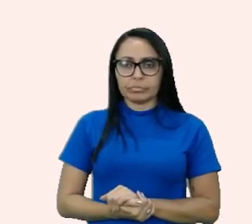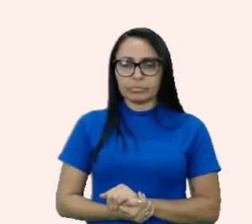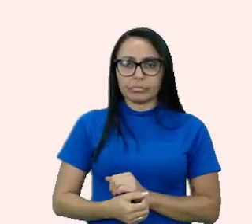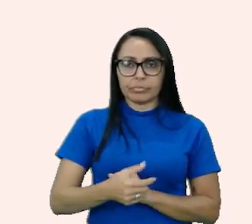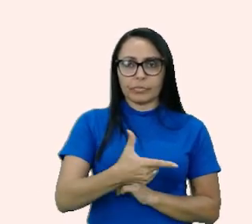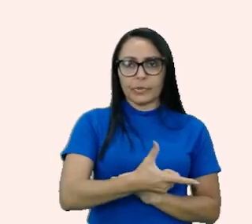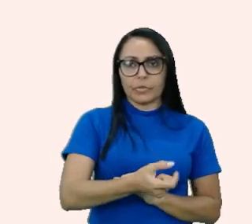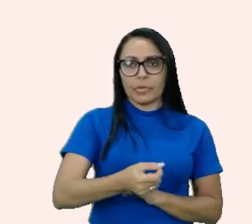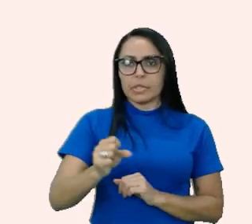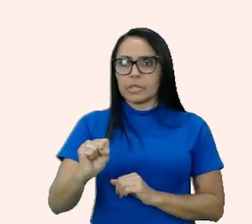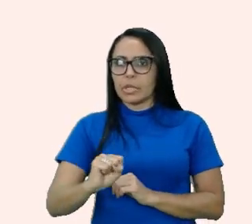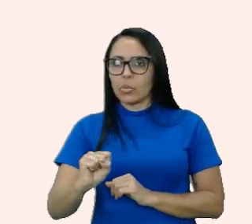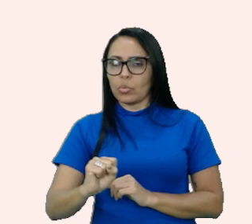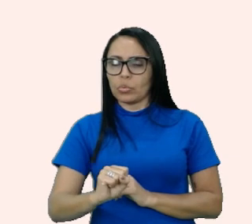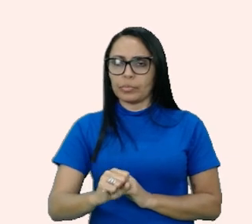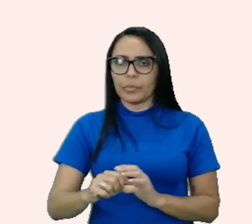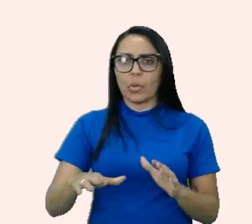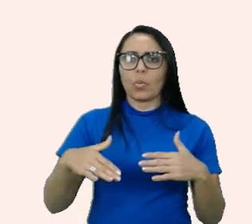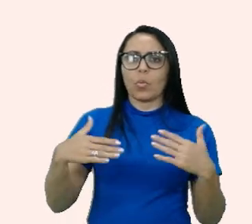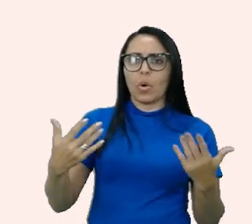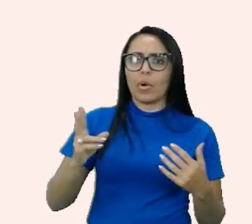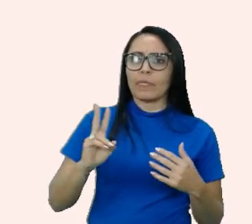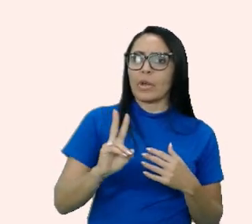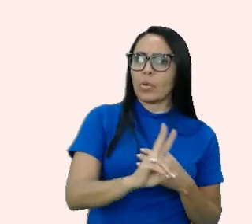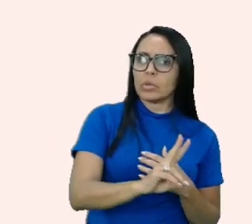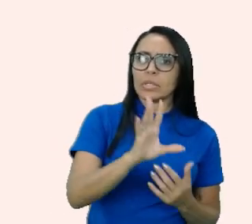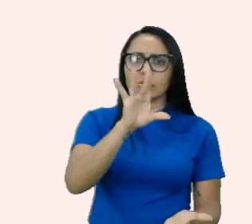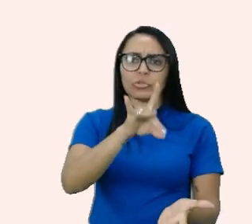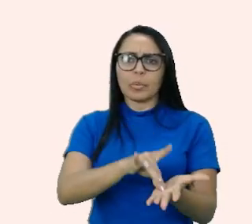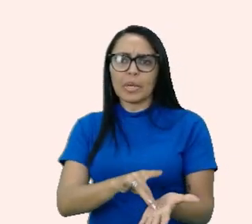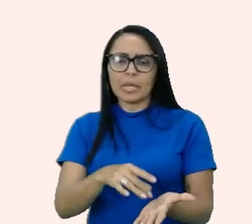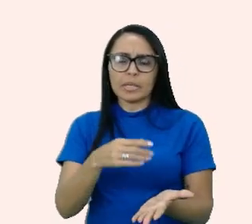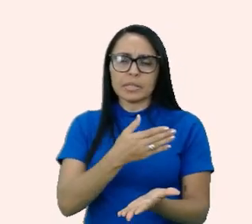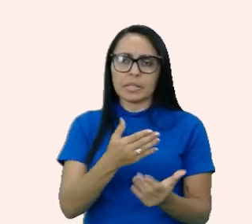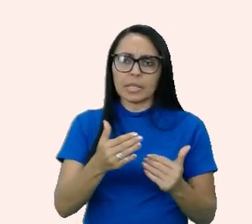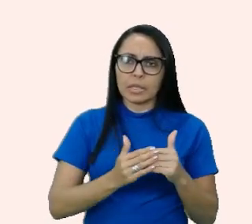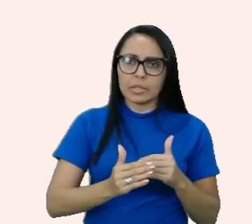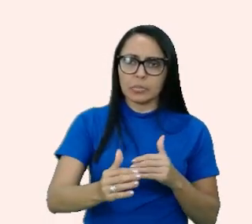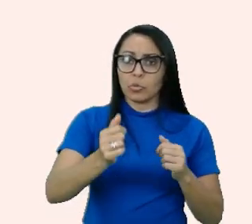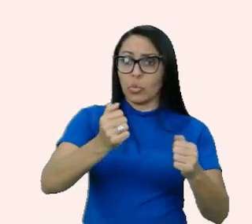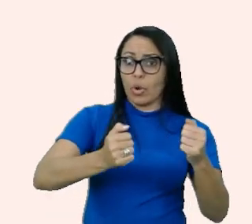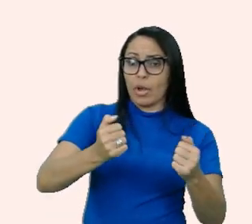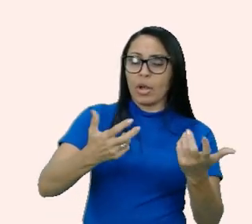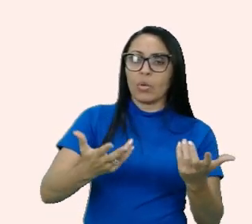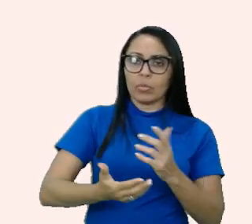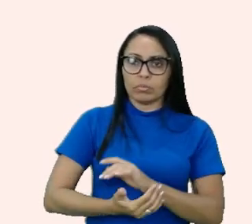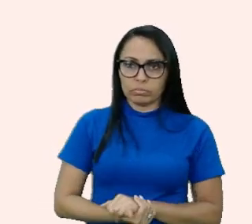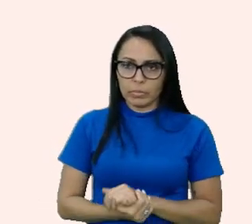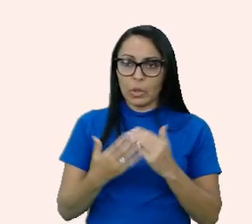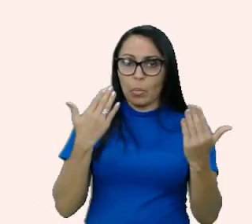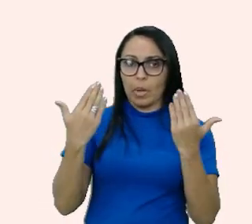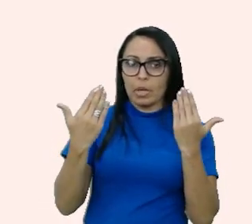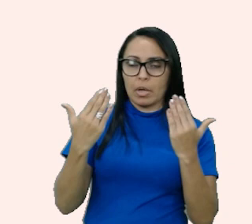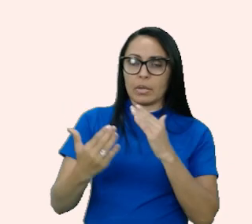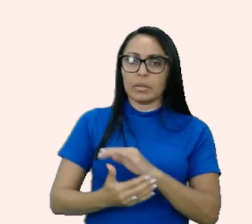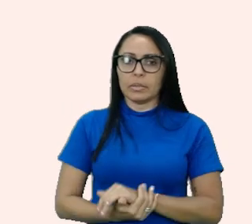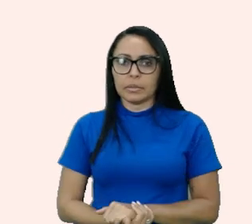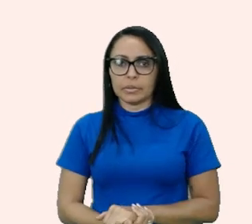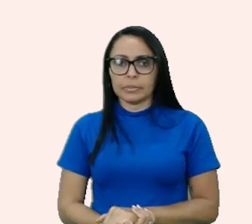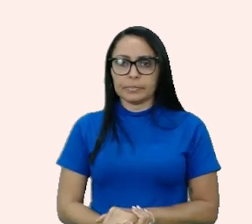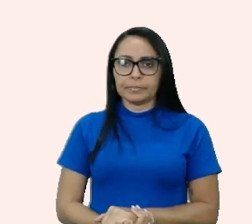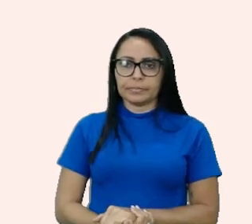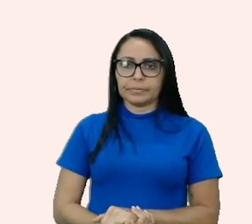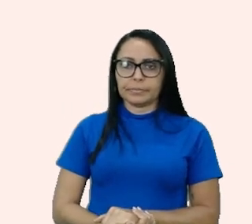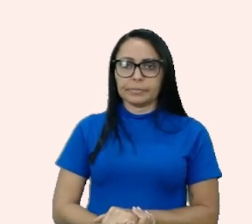20 segundos. Qual que é a velocidade estabelecida aí diante dessa nossa comparação aqui, ó, nossa razão?